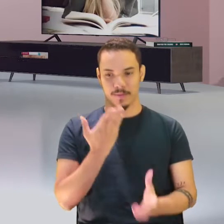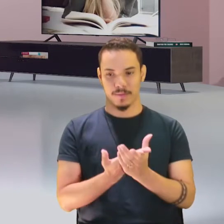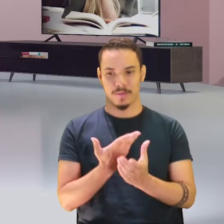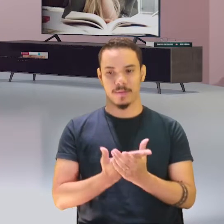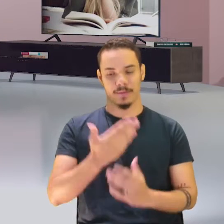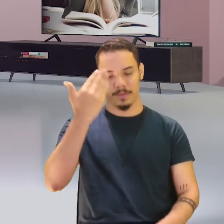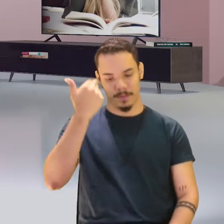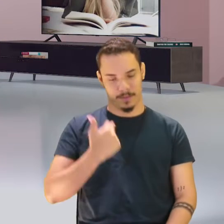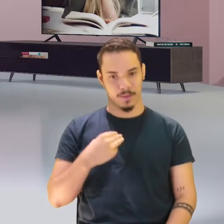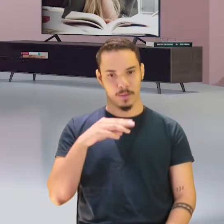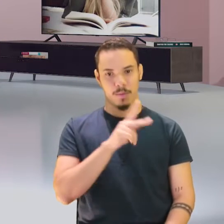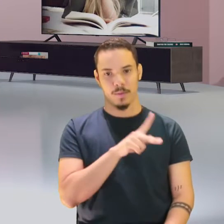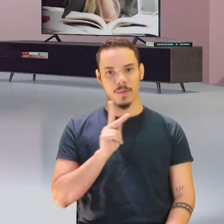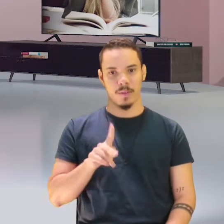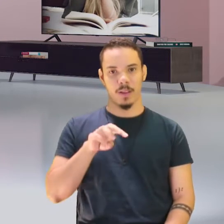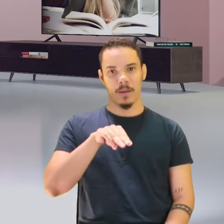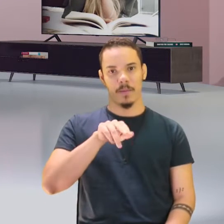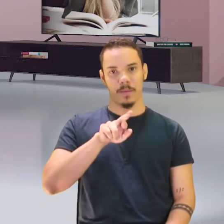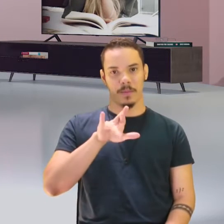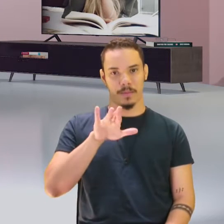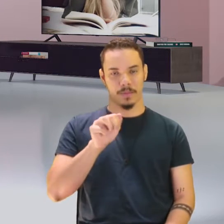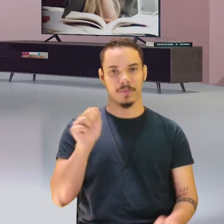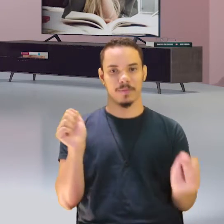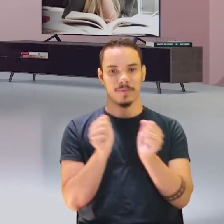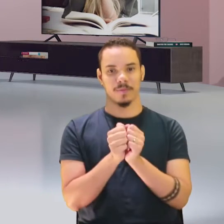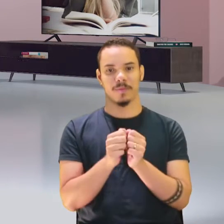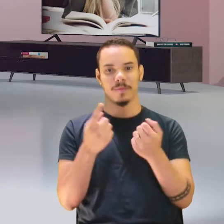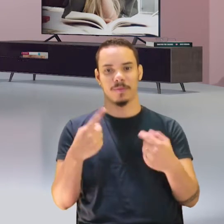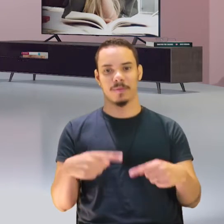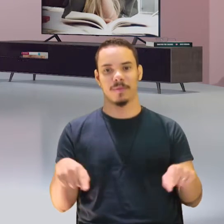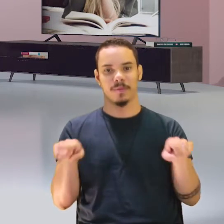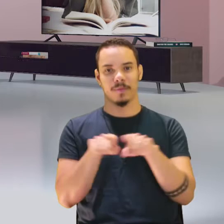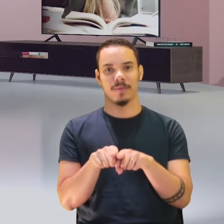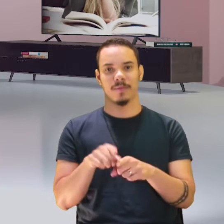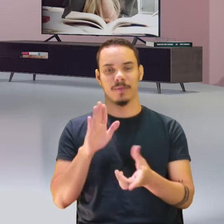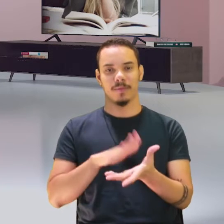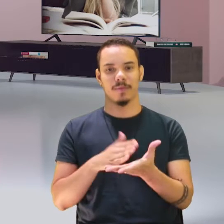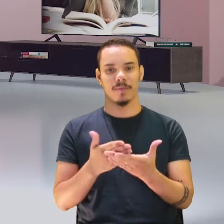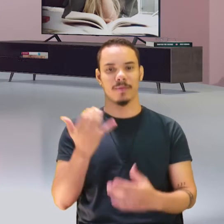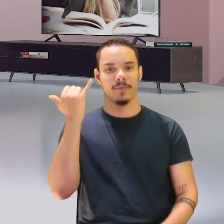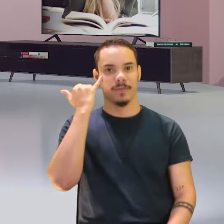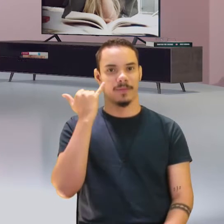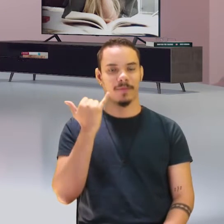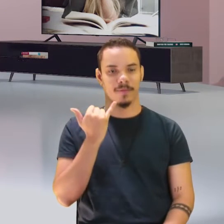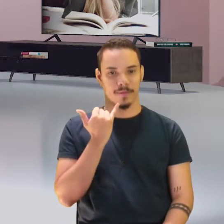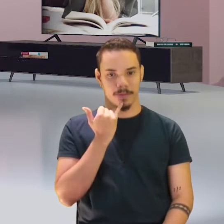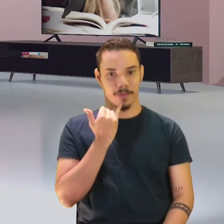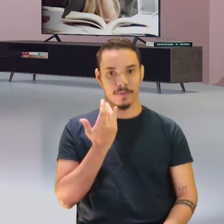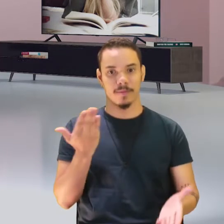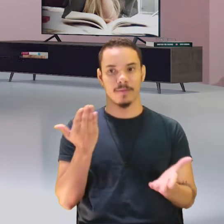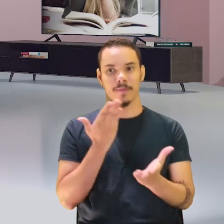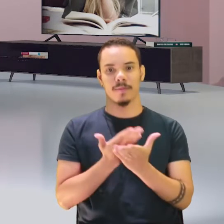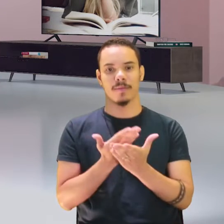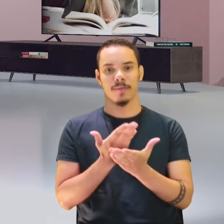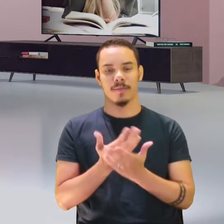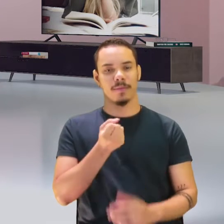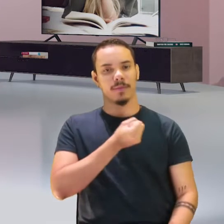professora Márcia Ramos Martins e o meu parceiro Victor. Vamos lá para a nossa